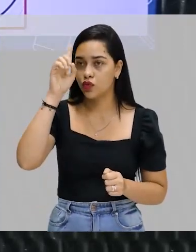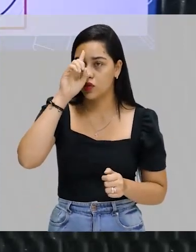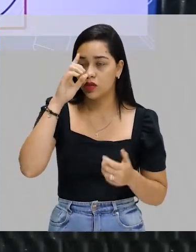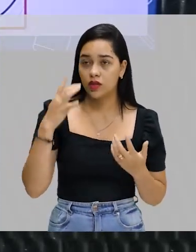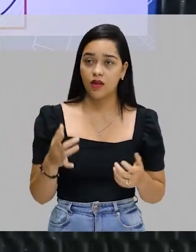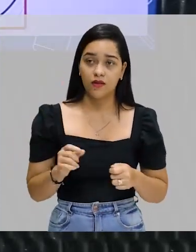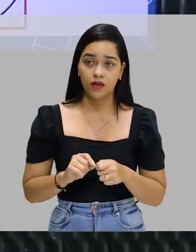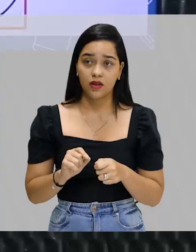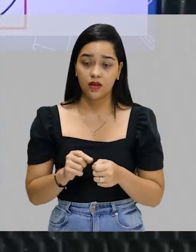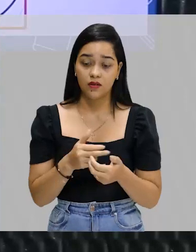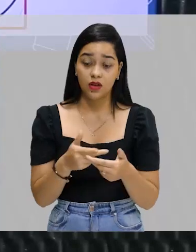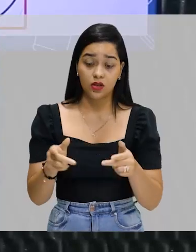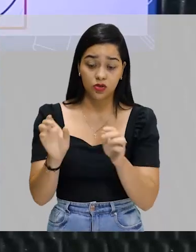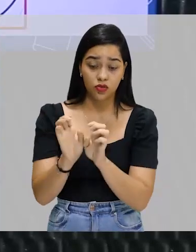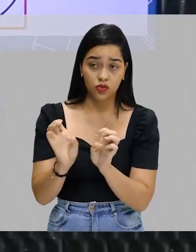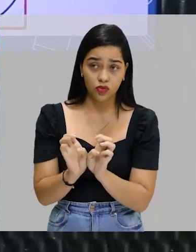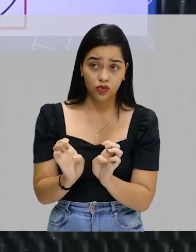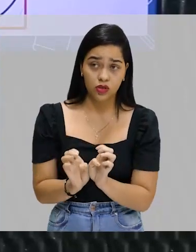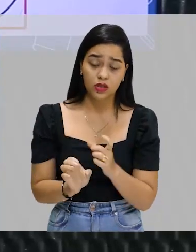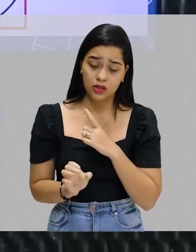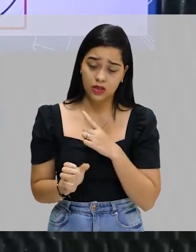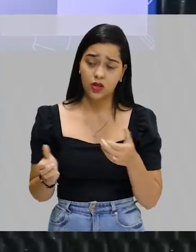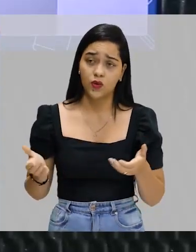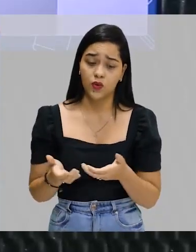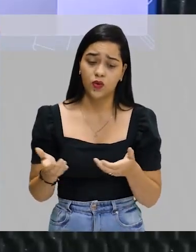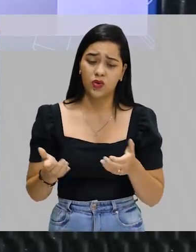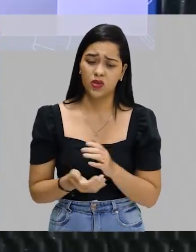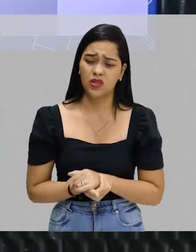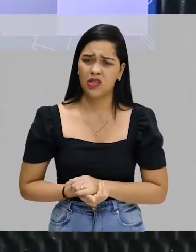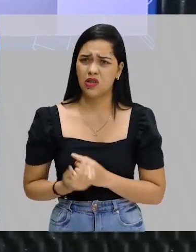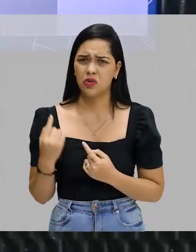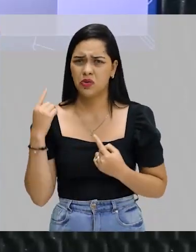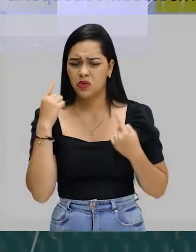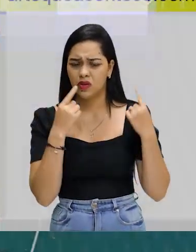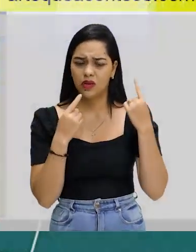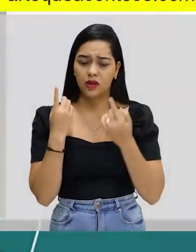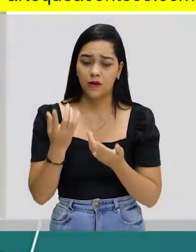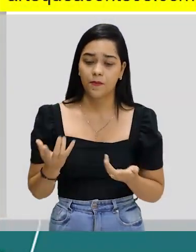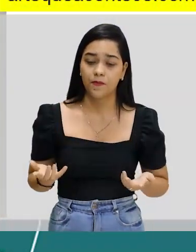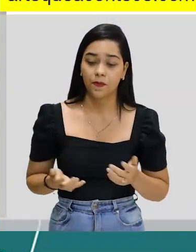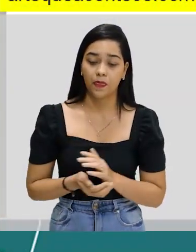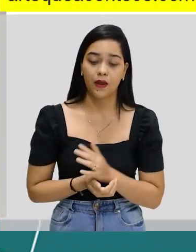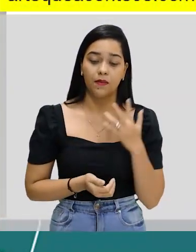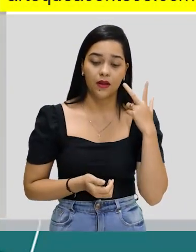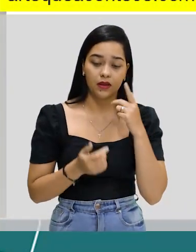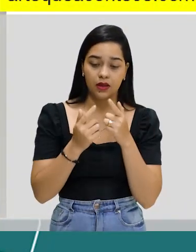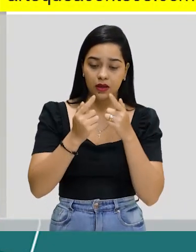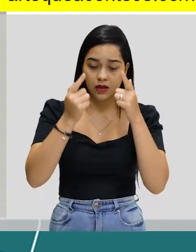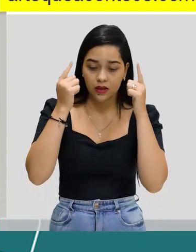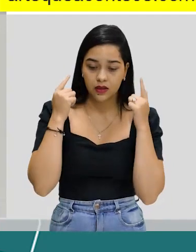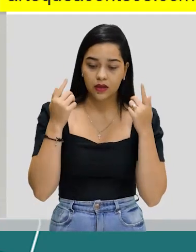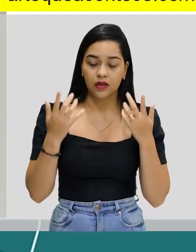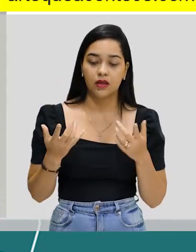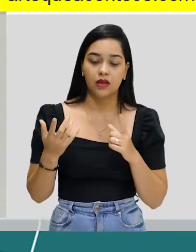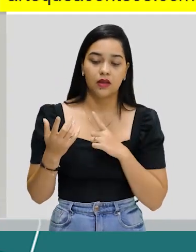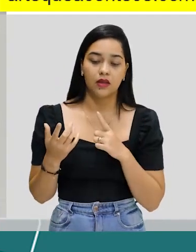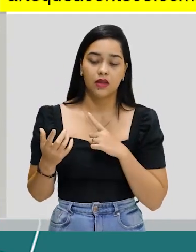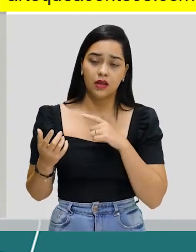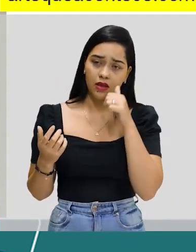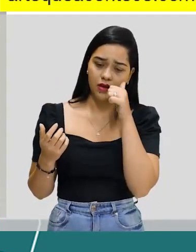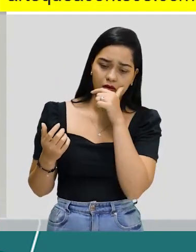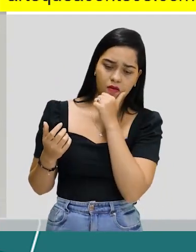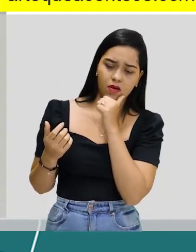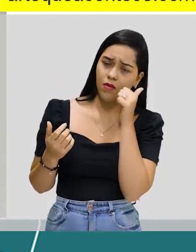fizeram uma série de estruturas que servem até os dias de hoje. Doideira! Bom, a beleza na Grécia não era a figura feminina, e sim a